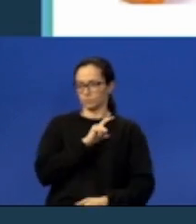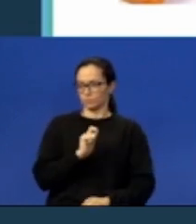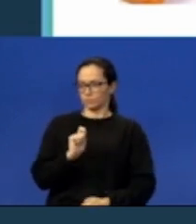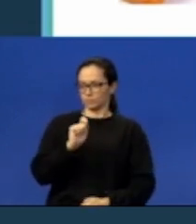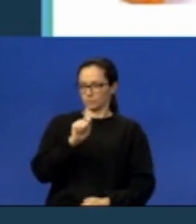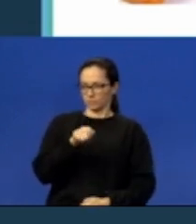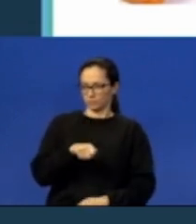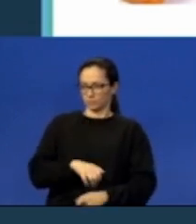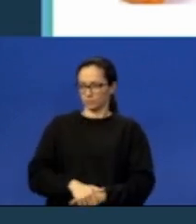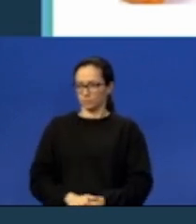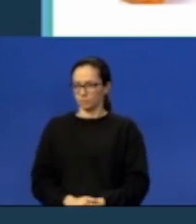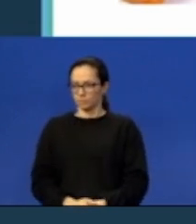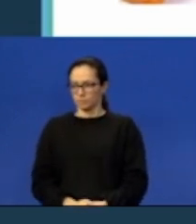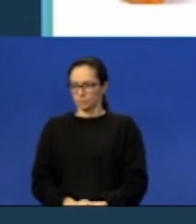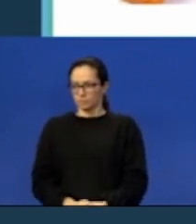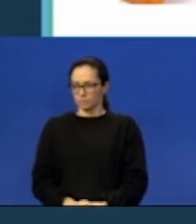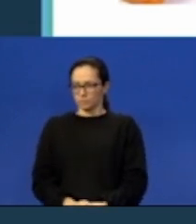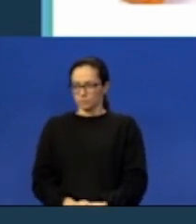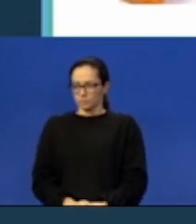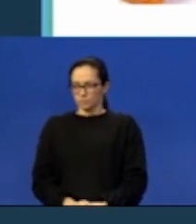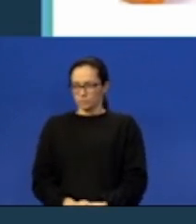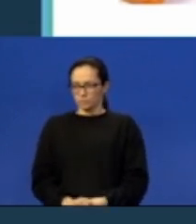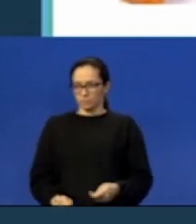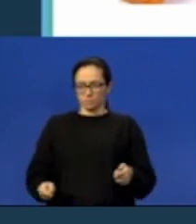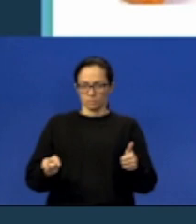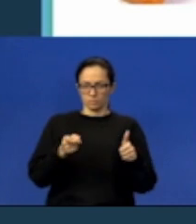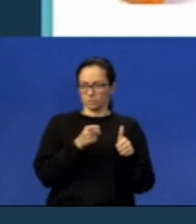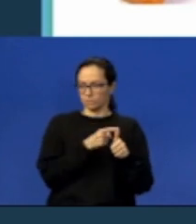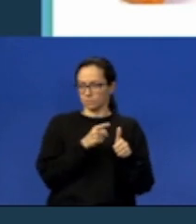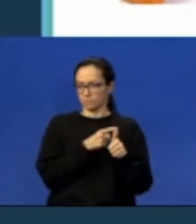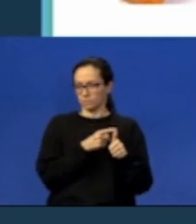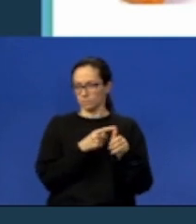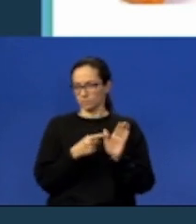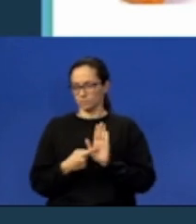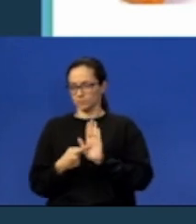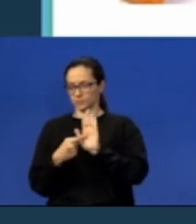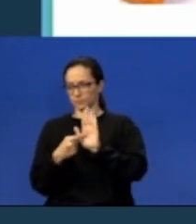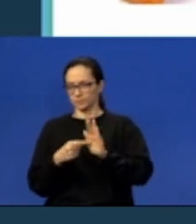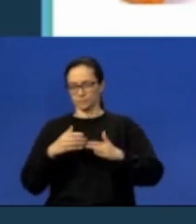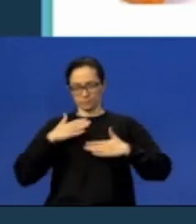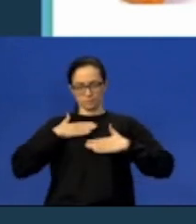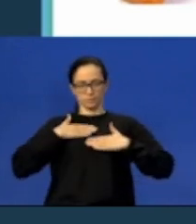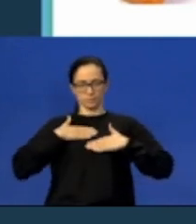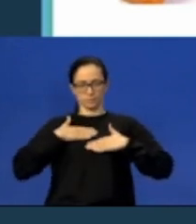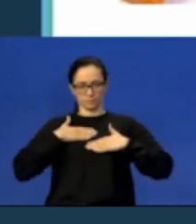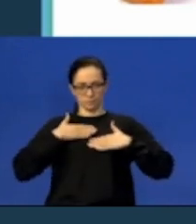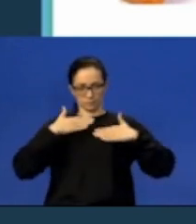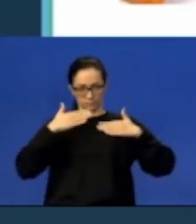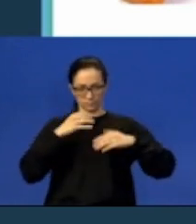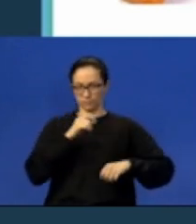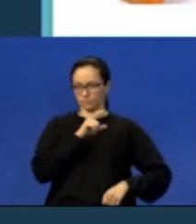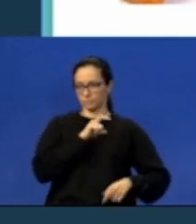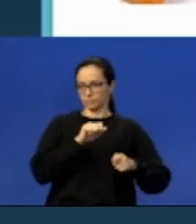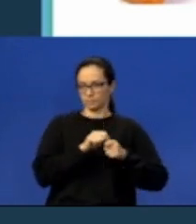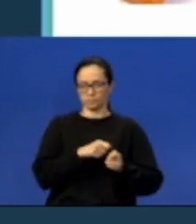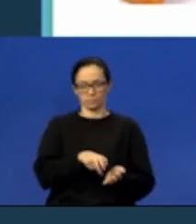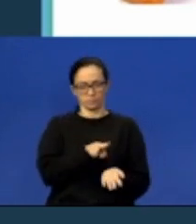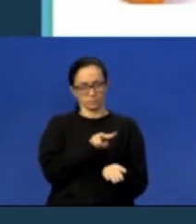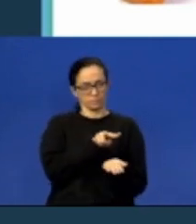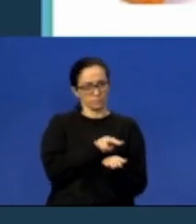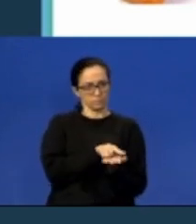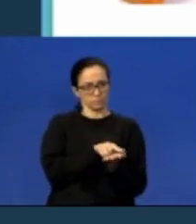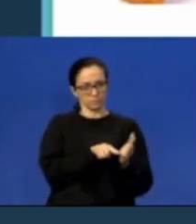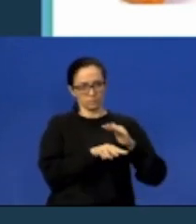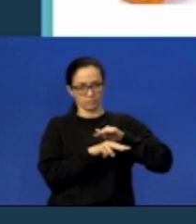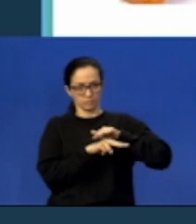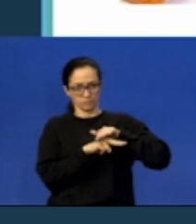esse exame possa ser realizado. Então, na primeira figura, a gente vai observar que o indivíduo está em decúbito ventral e essa posição significa que o